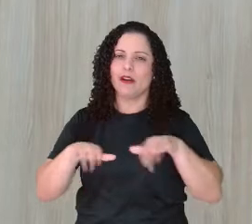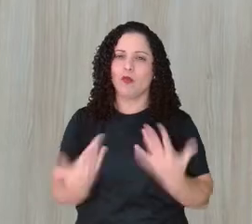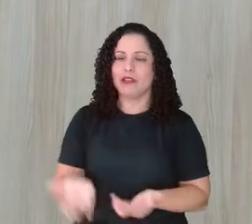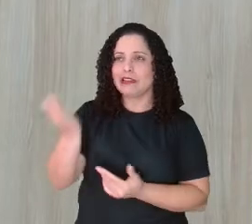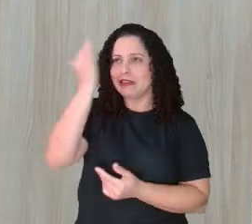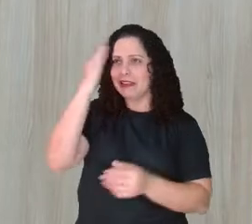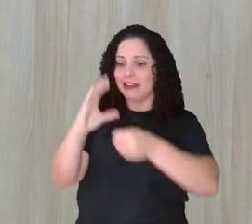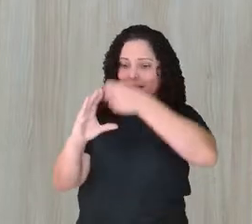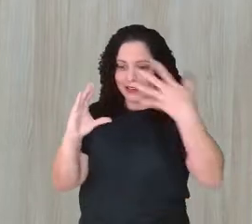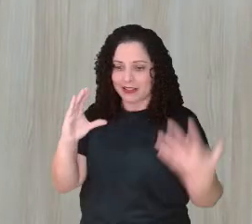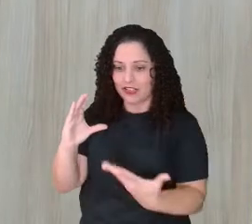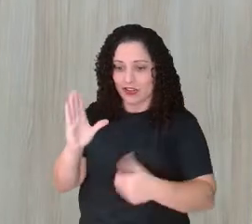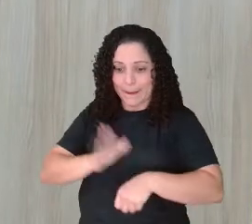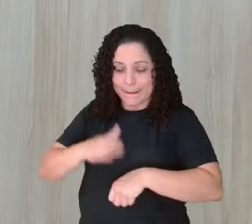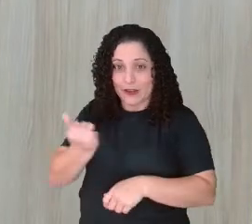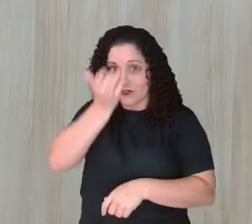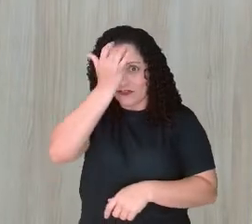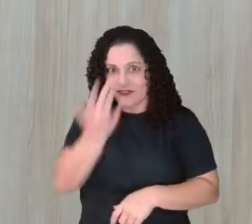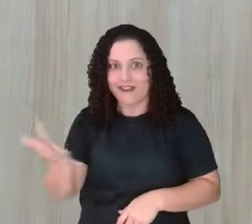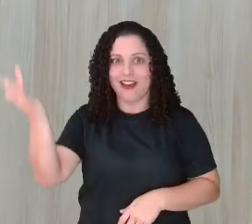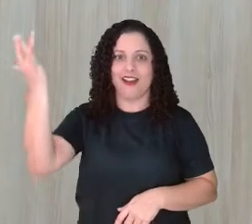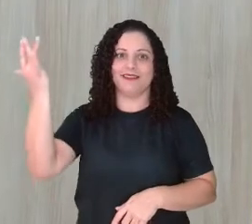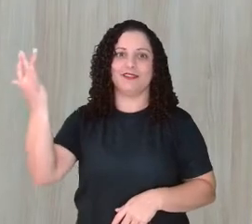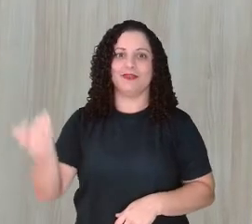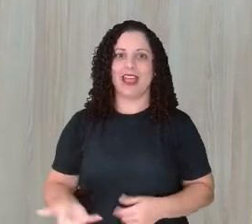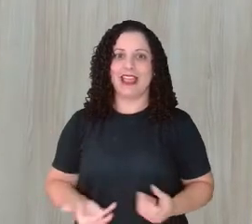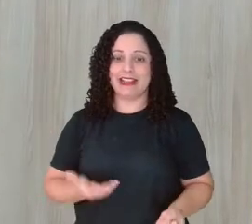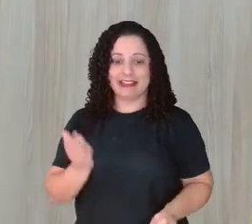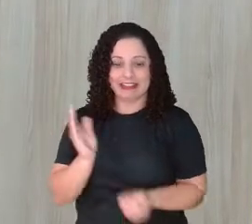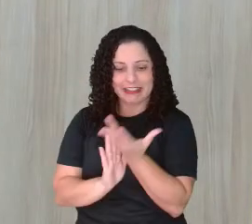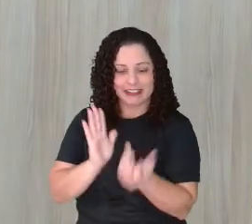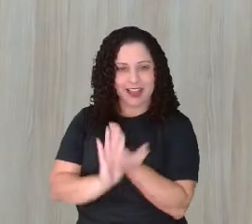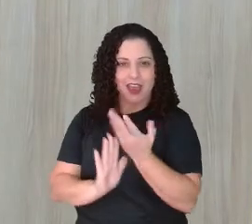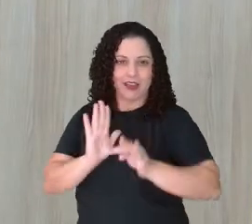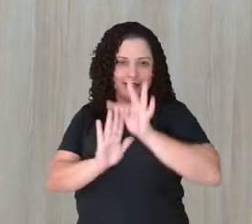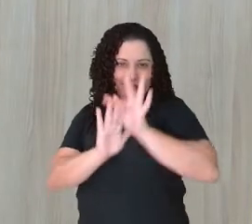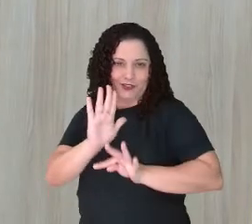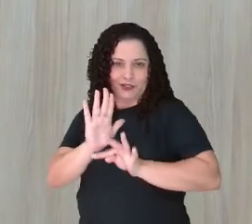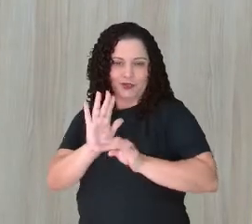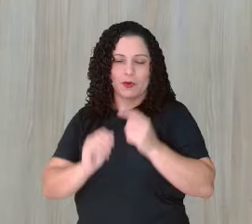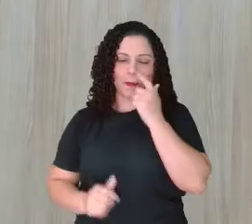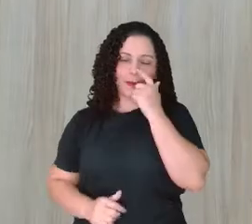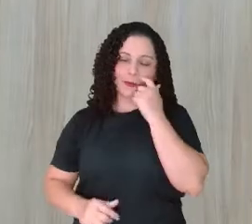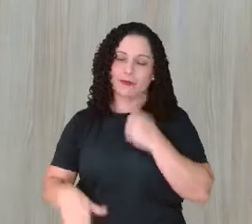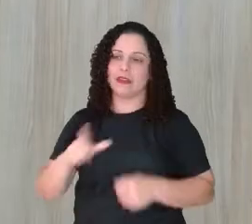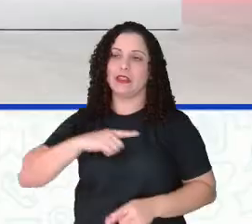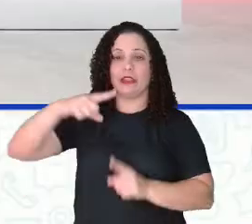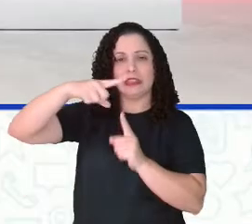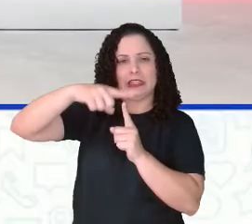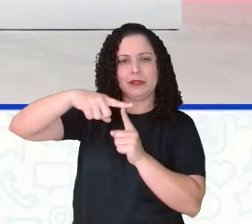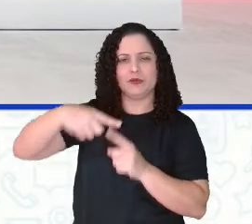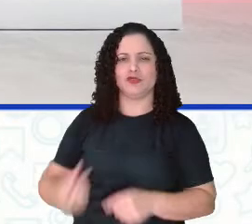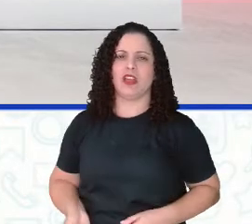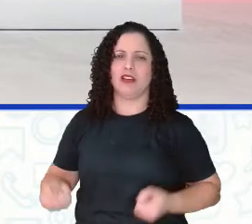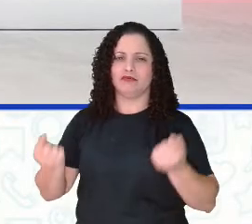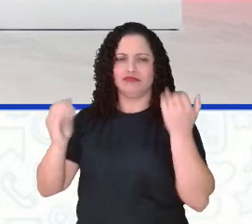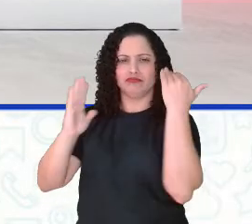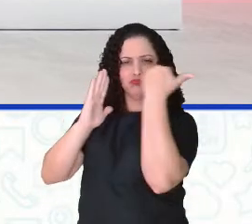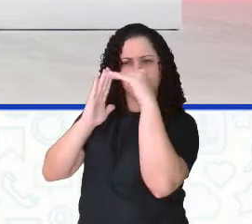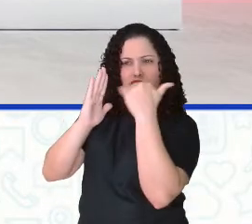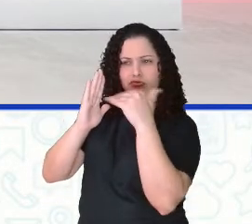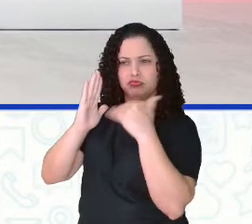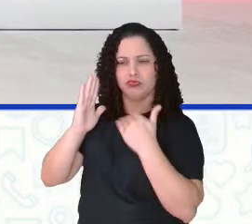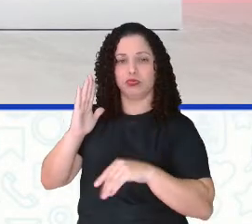compreende as características, fica muito mais fácil produzir texto. Então, a gente tem os tipos textuais aí, dissertativo, que é